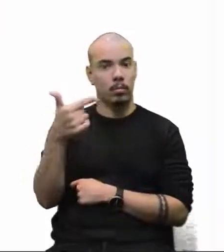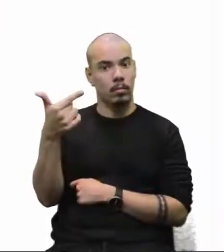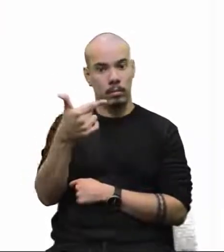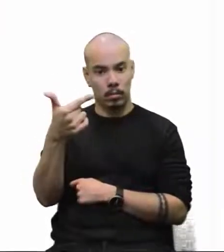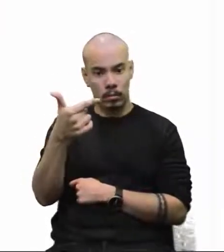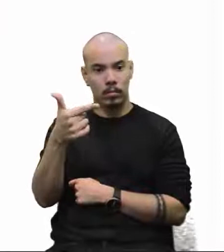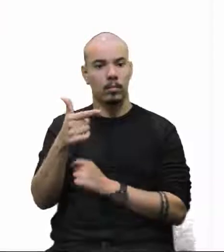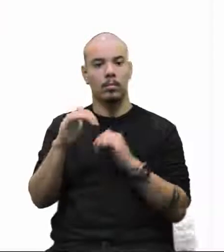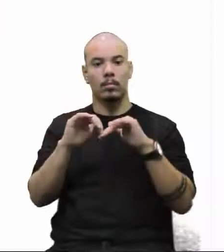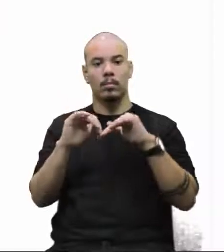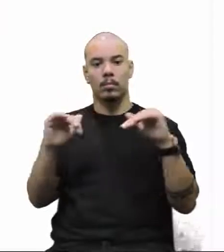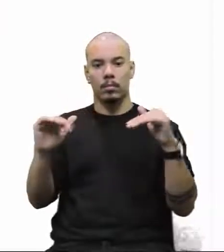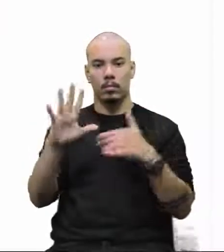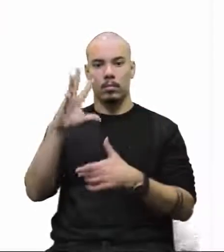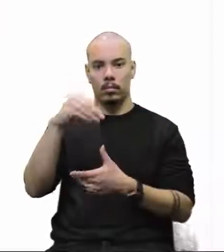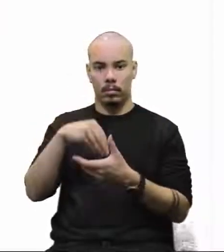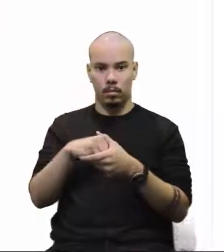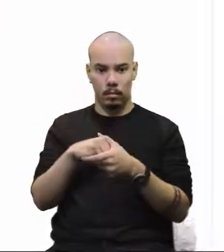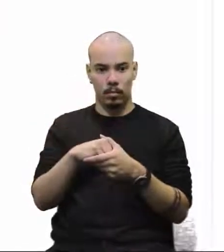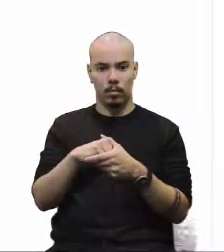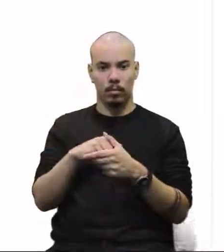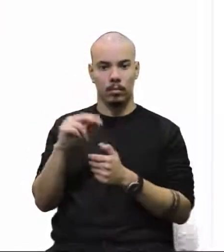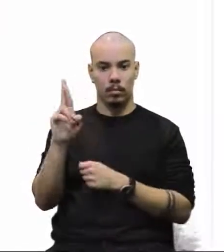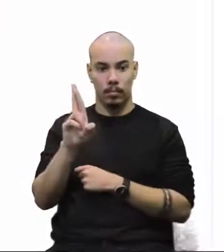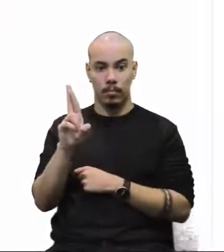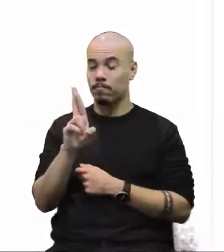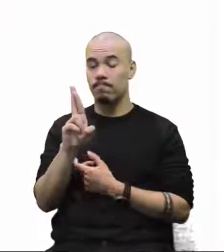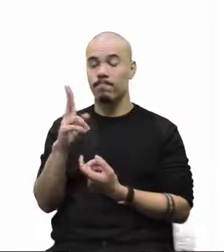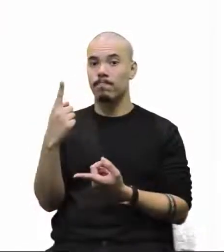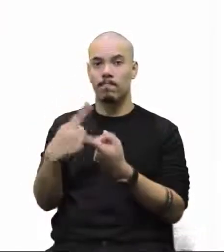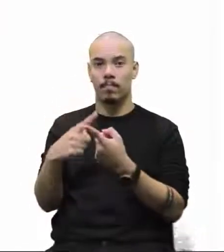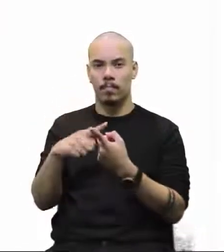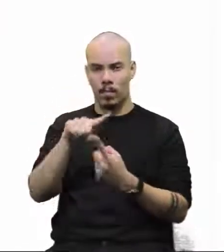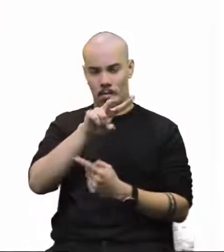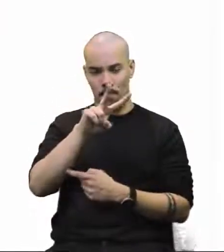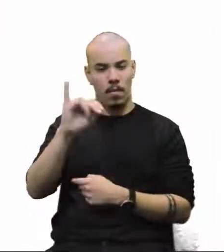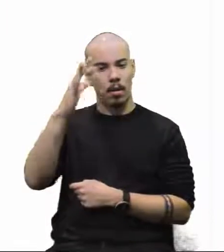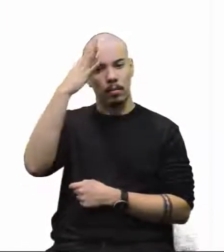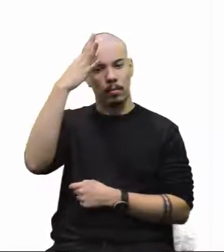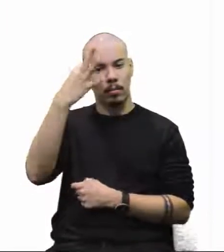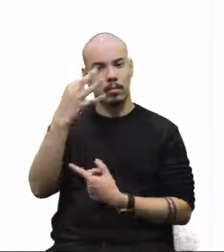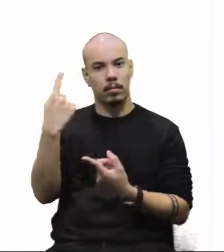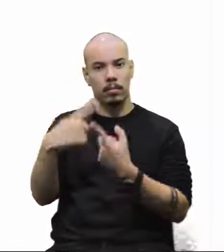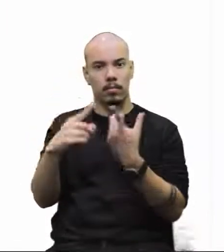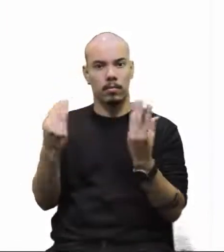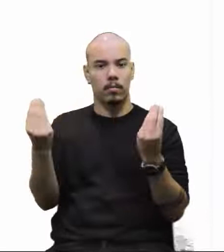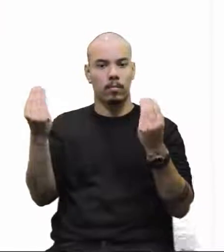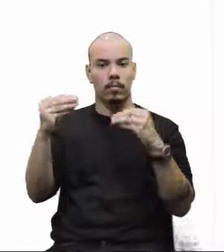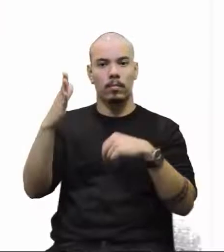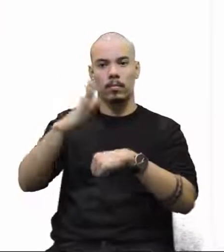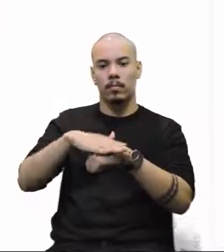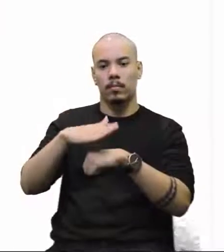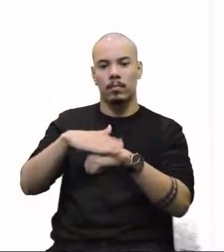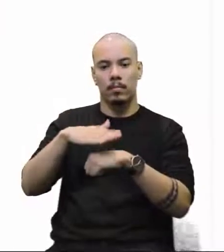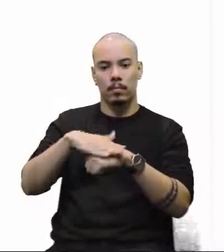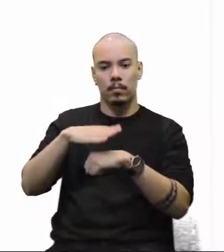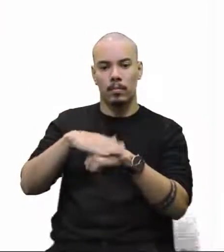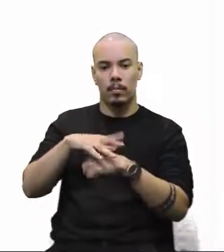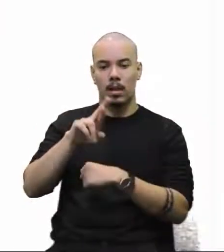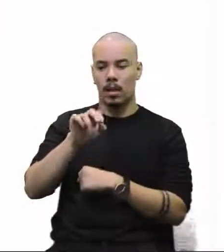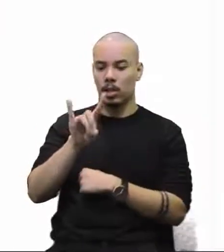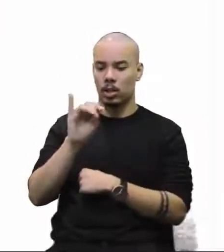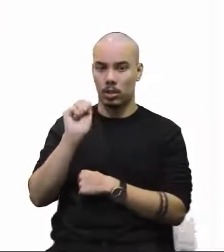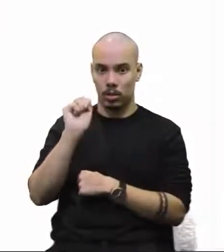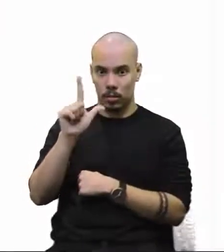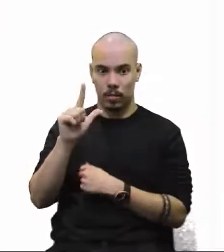uma distância radial, né, R. Porque você já vai entender, porque o campo magnético ele vai atuar como se fosse o radial, né,